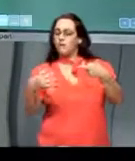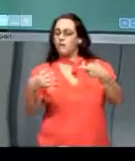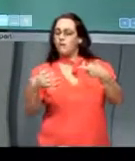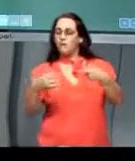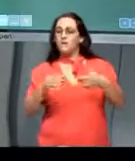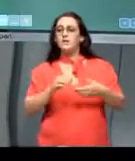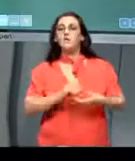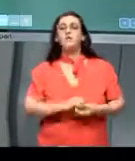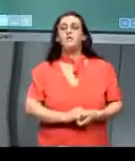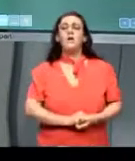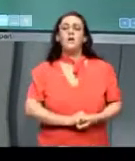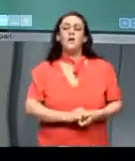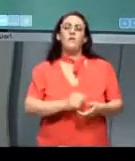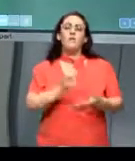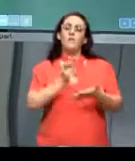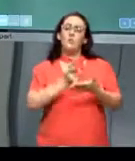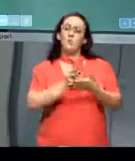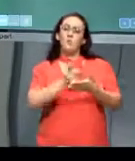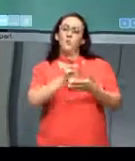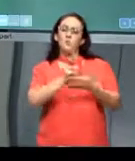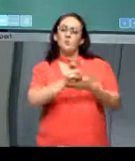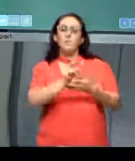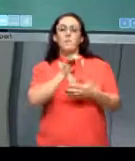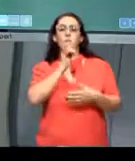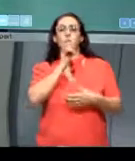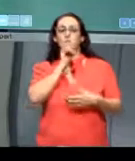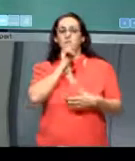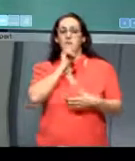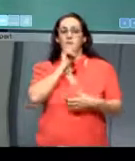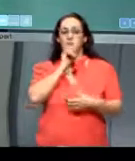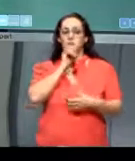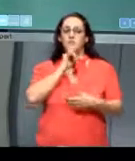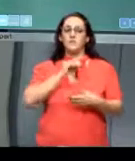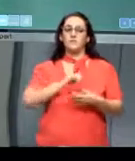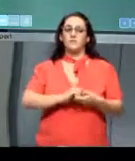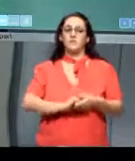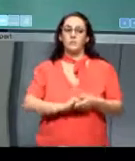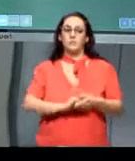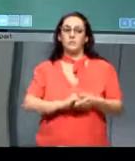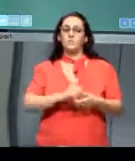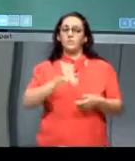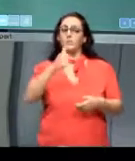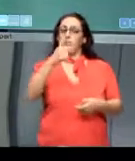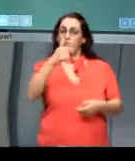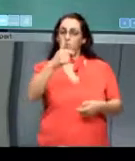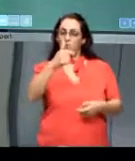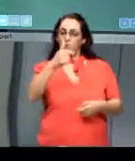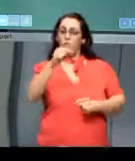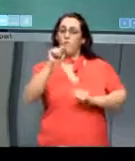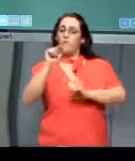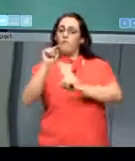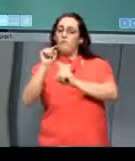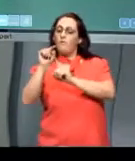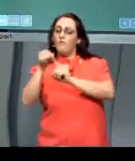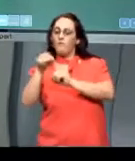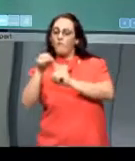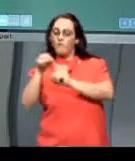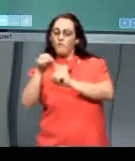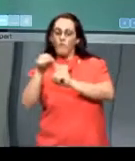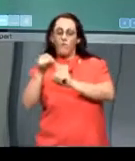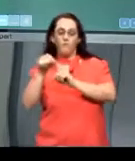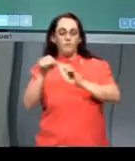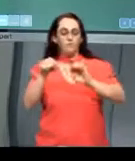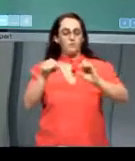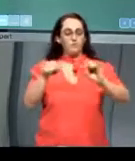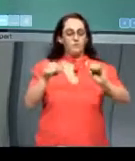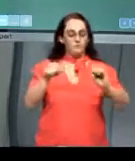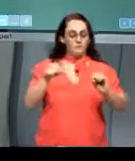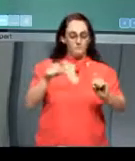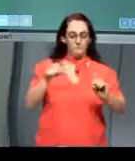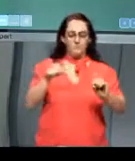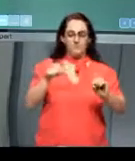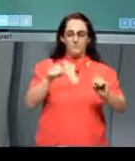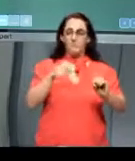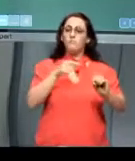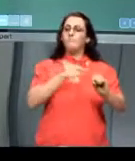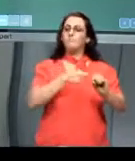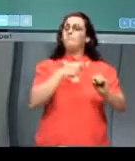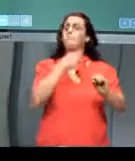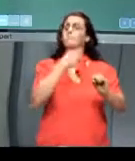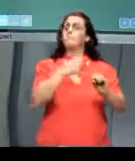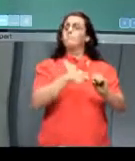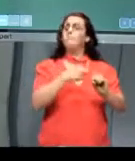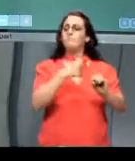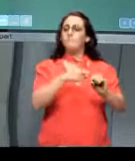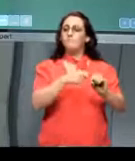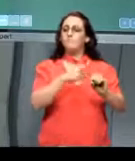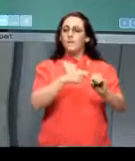decimal, eu vou continuar minha divisão. Então, eu vou pegar a vírgula. Quando eu coloco a vírgula, eu separei